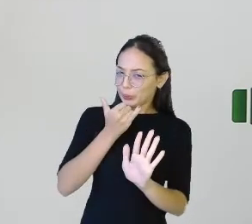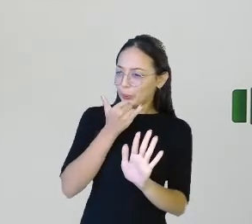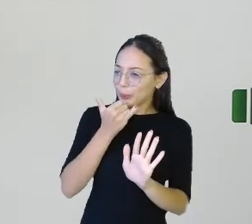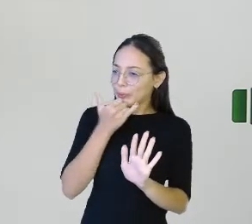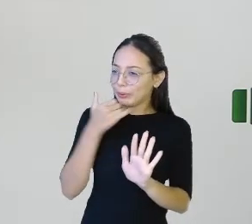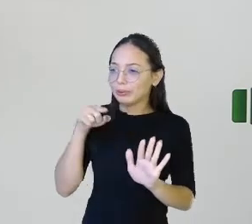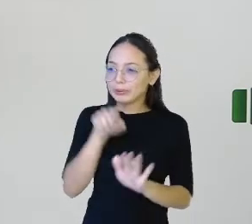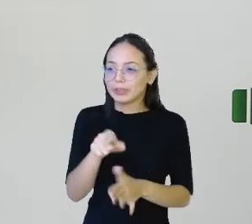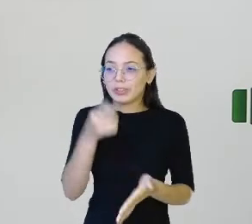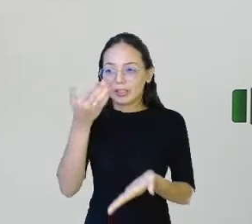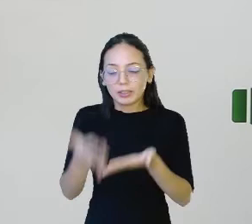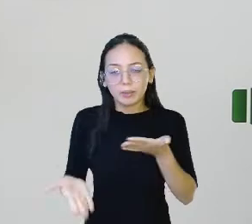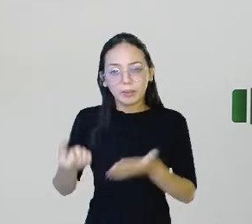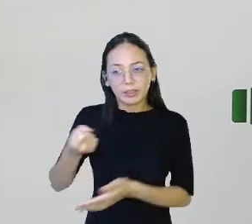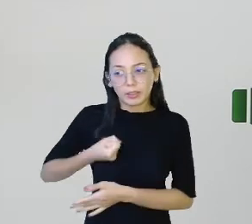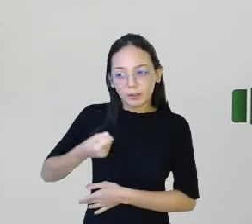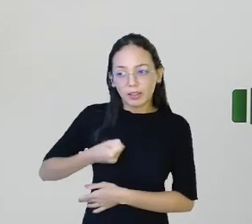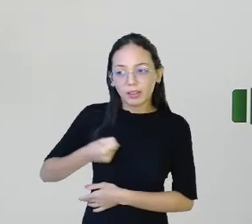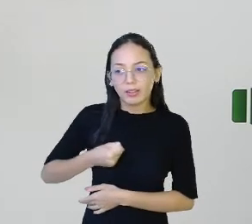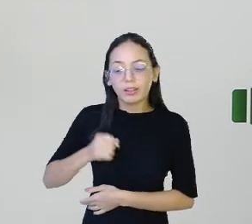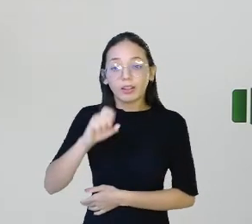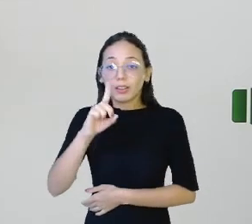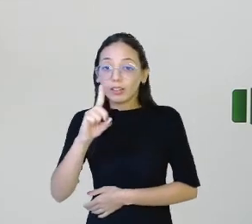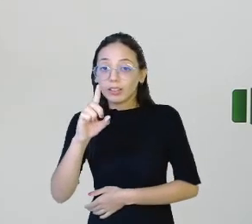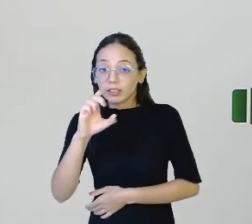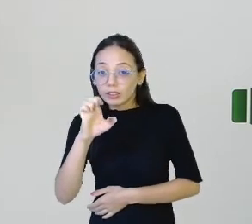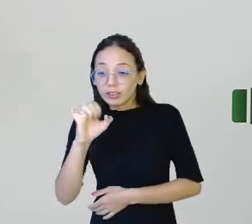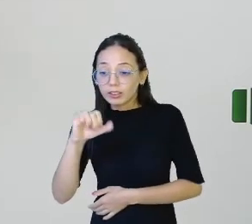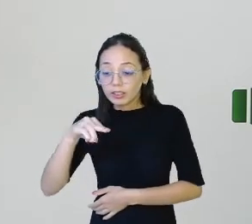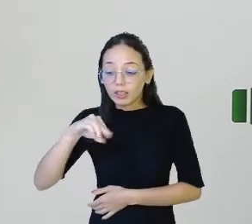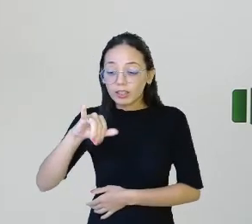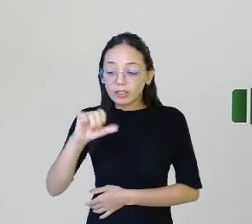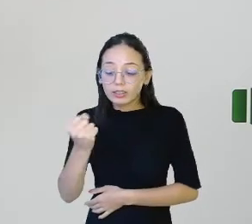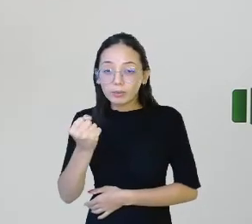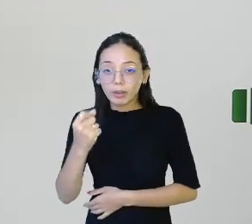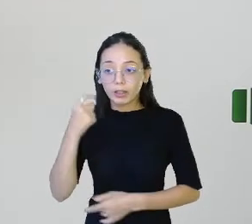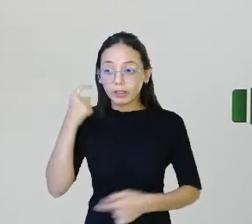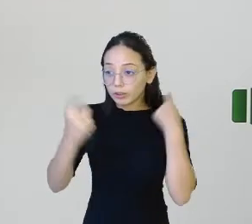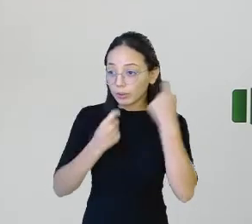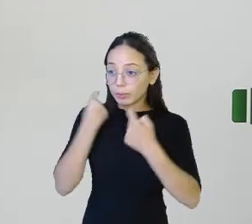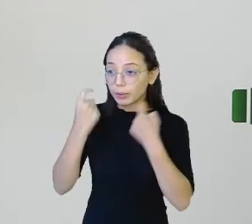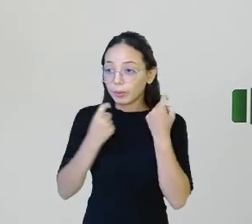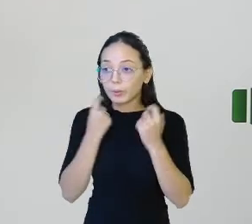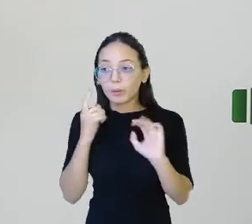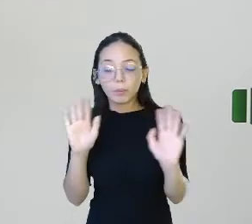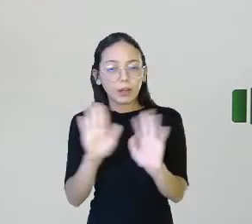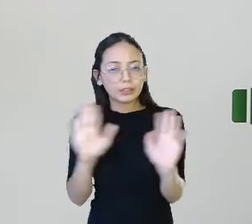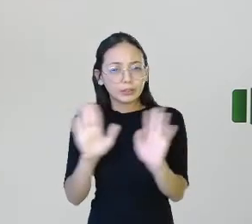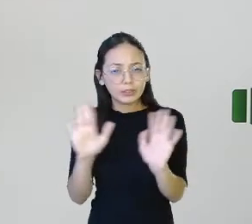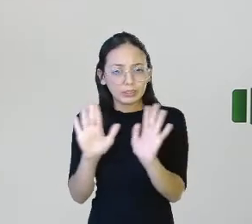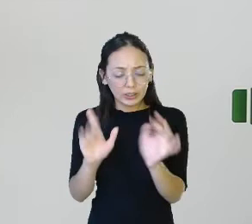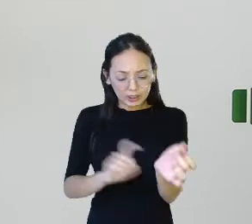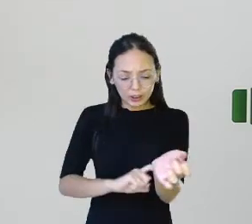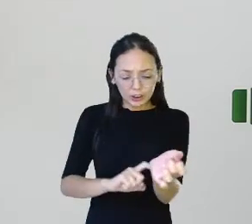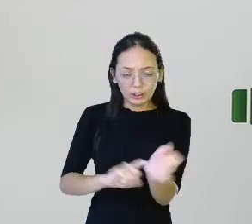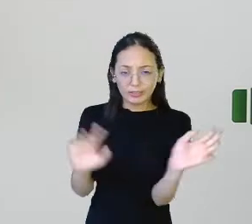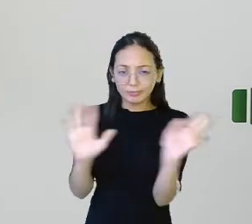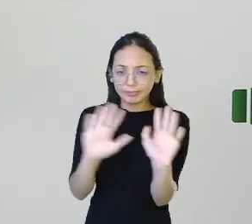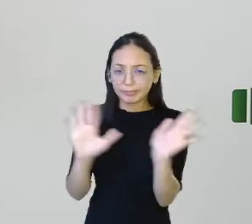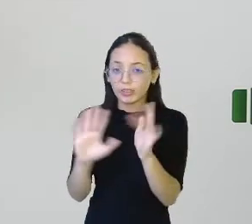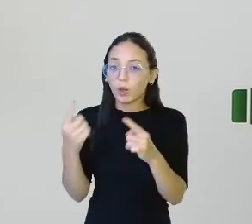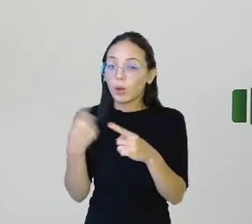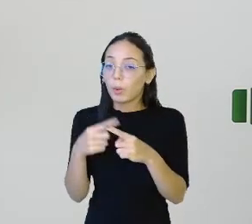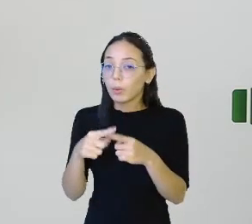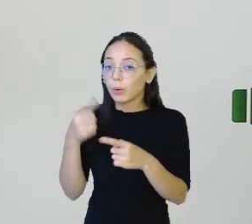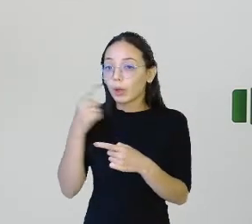de números decimais, até me embolei. Não se preocupa, não se estressa. A gente